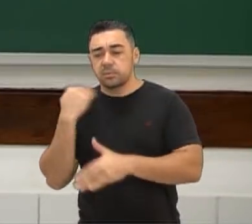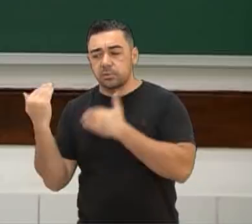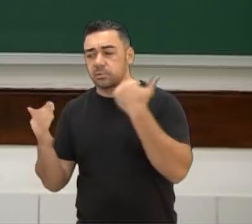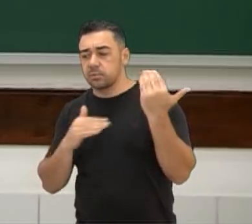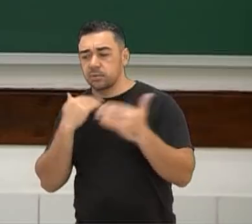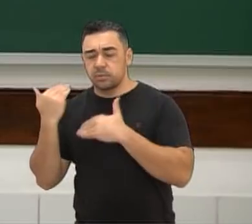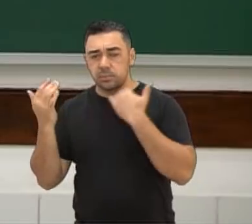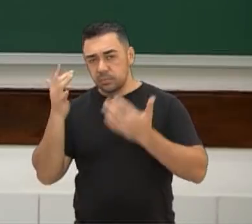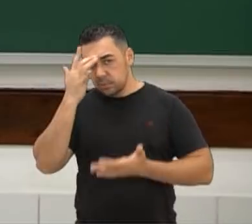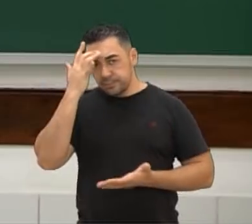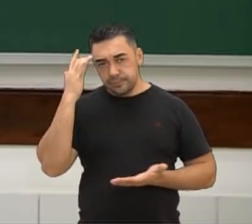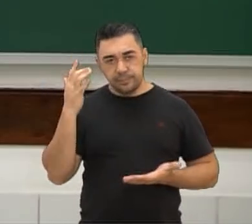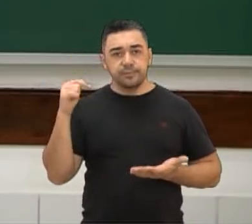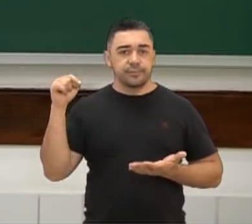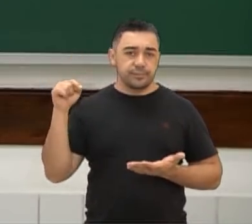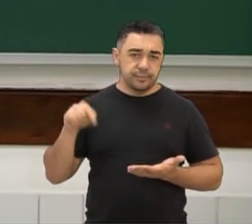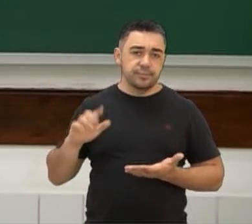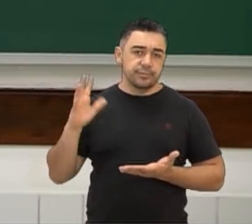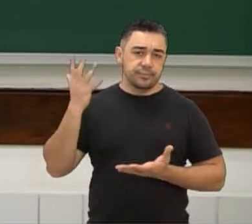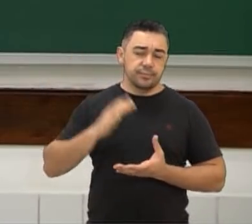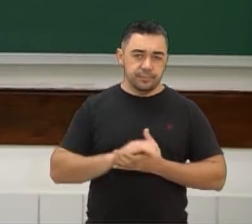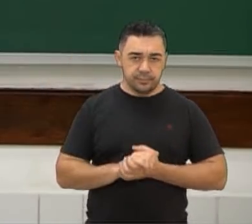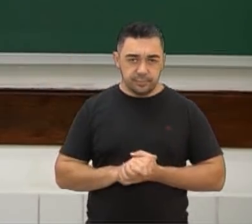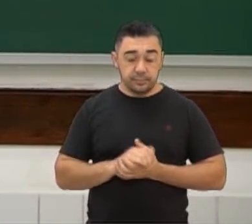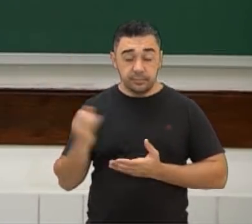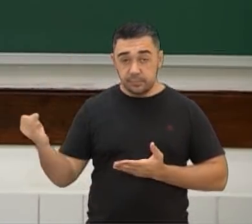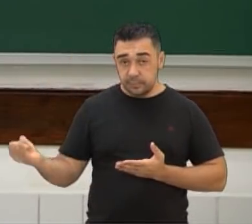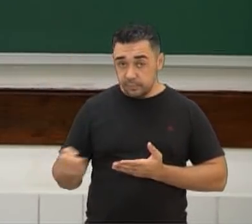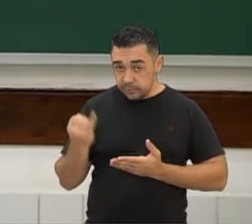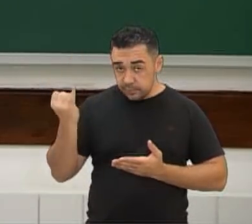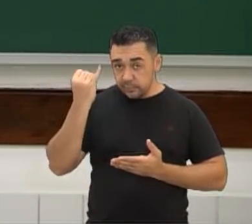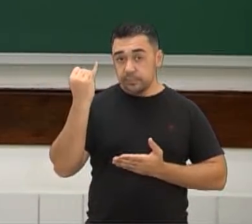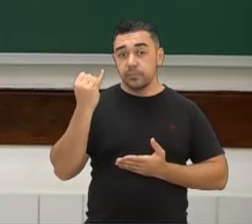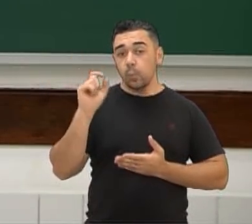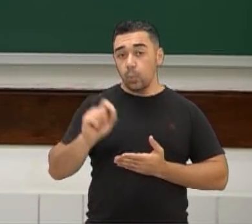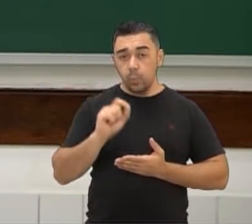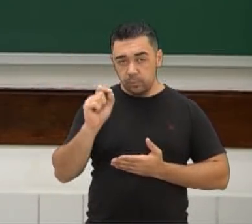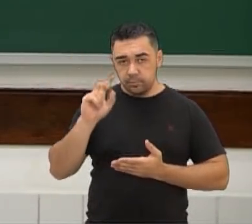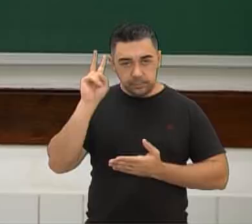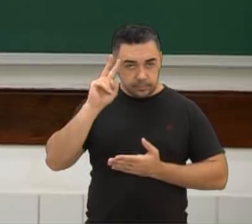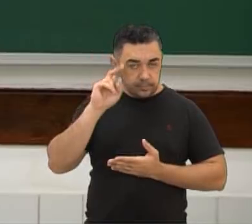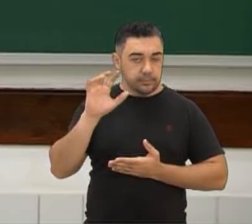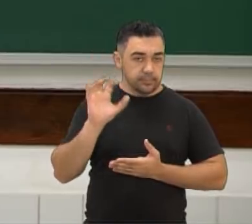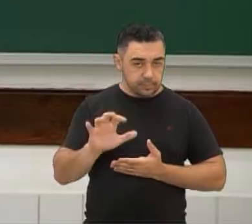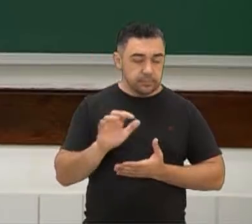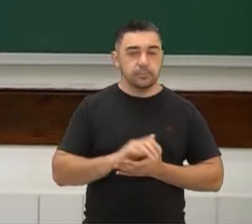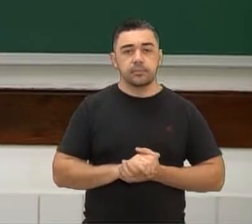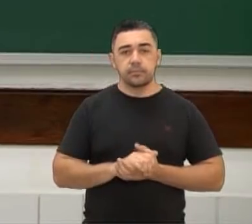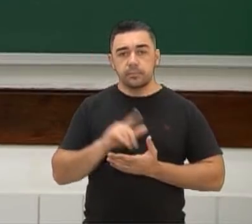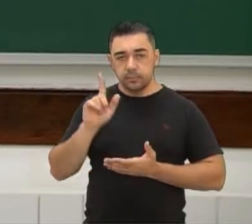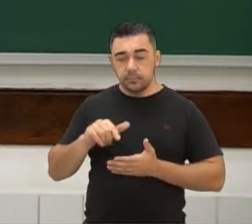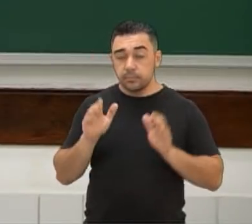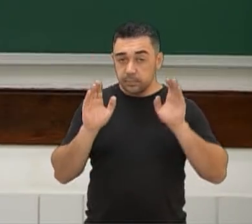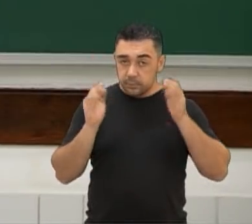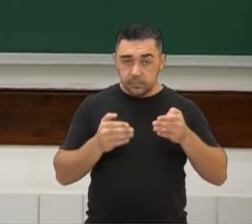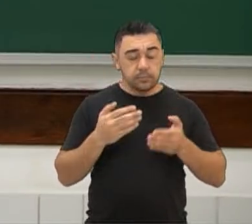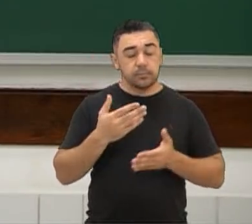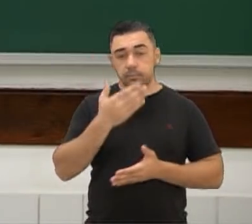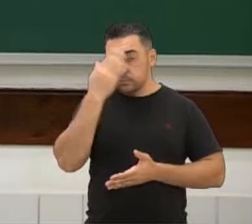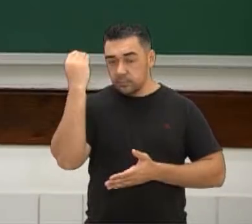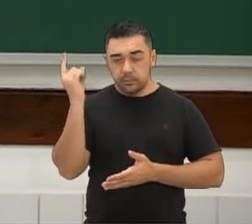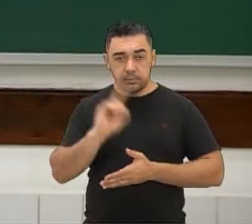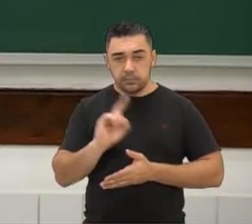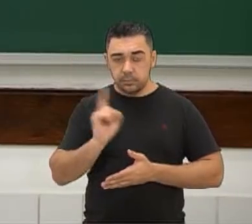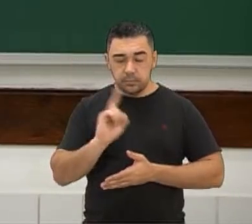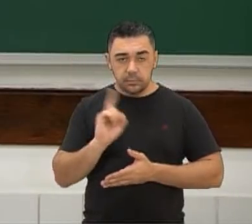de pessoas nesse evento. É importante sempre a gente lembrar disso. Esse é um foco que a gente não pode esquecer para